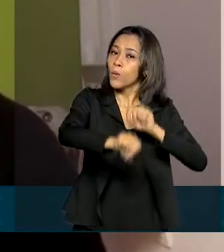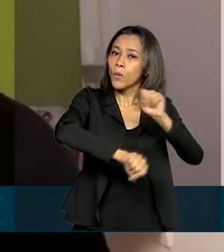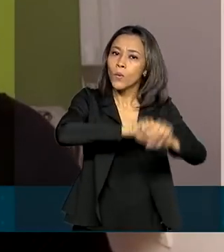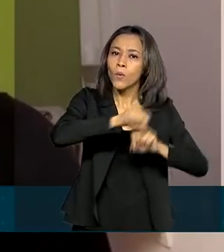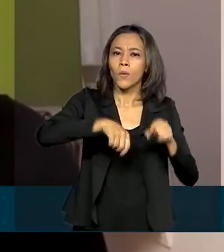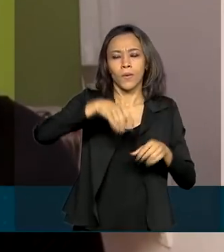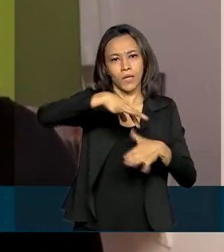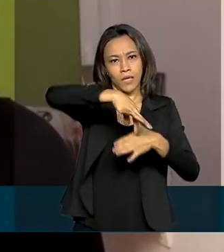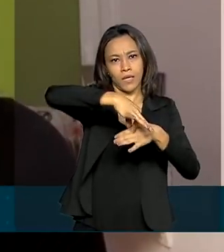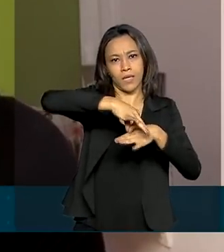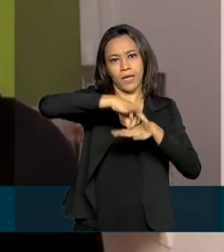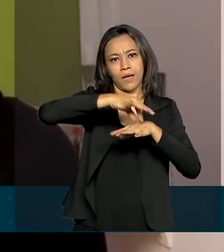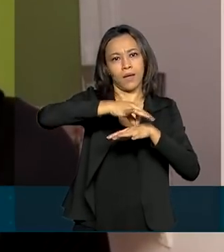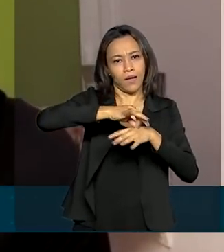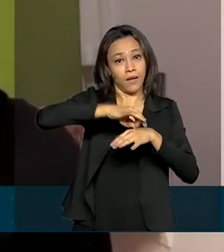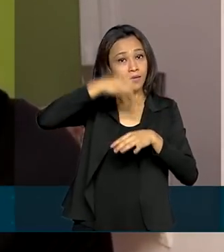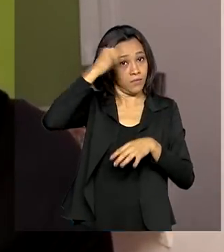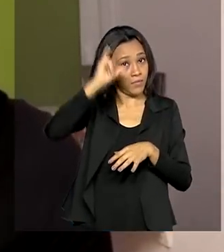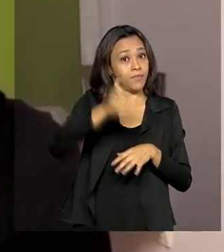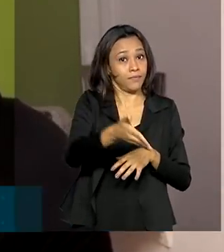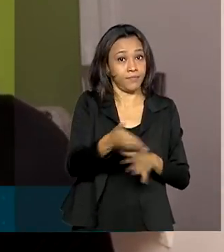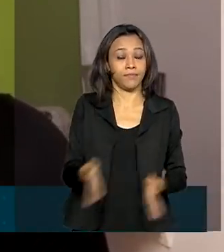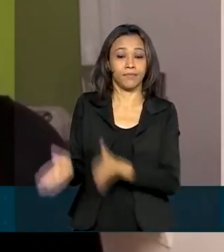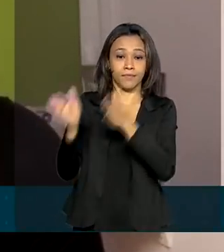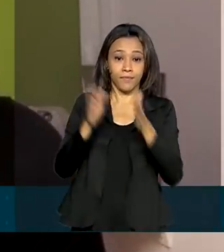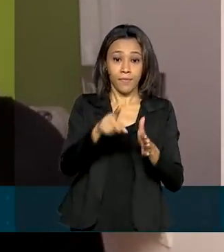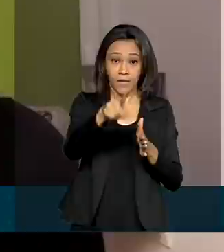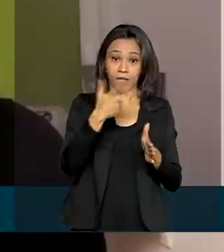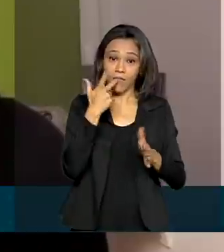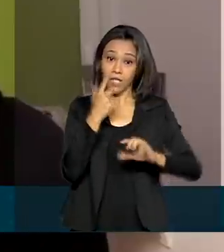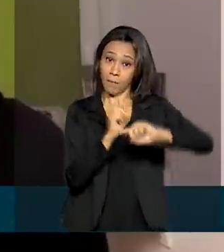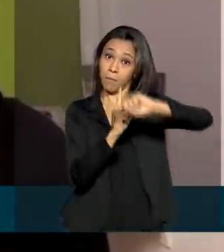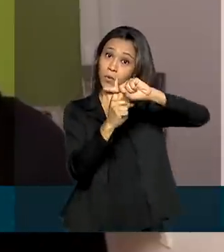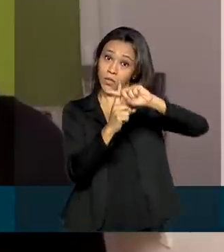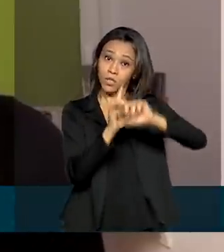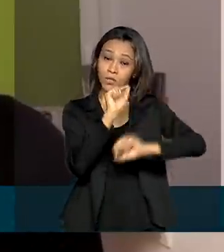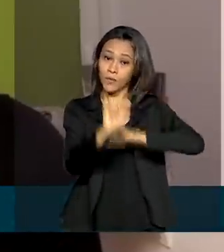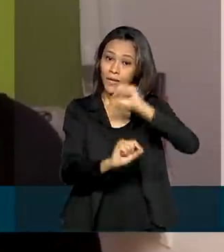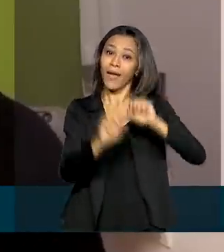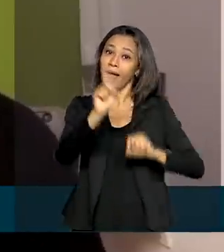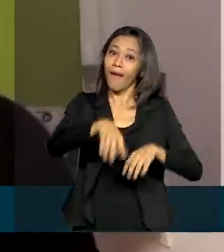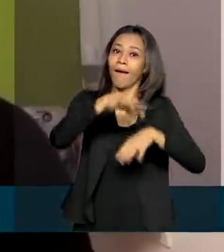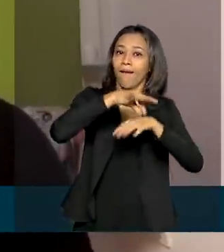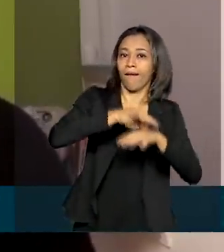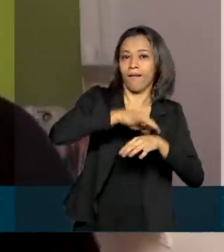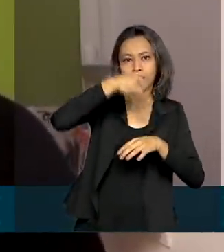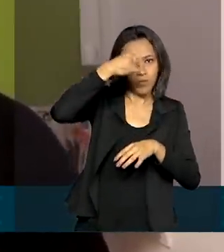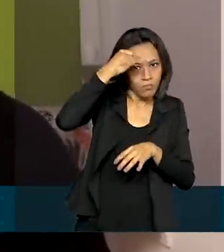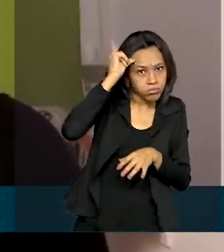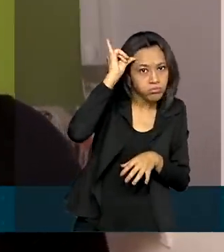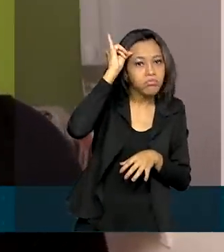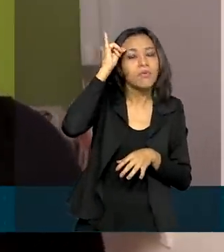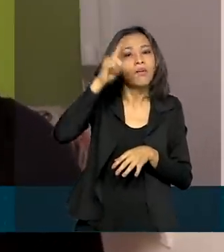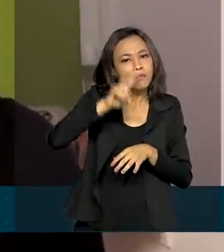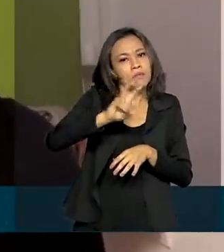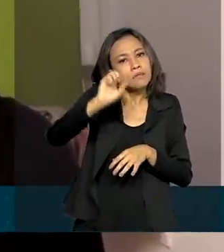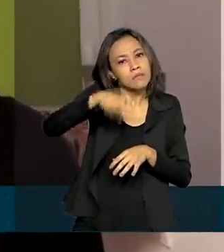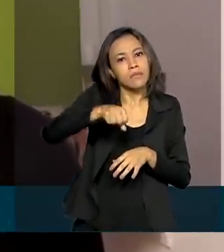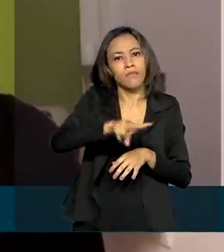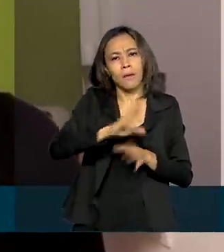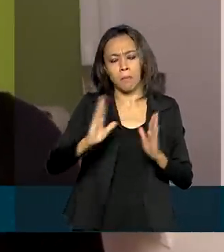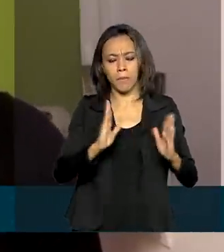componente que vai contribuir de forma mais positiva vai ser justamente a carne bovina, que vai passar, sim, por um período de